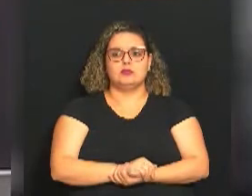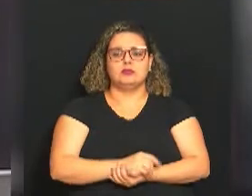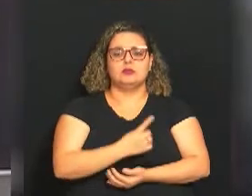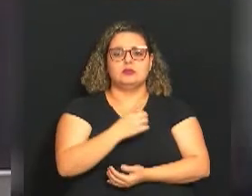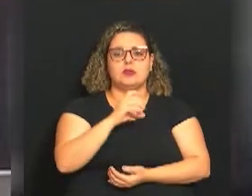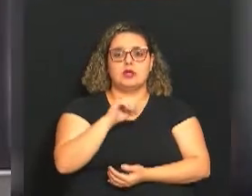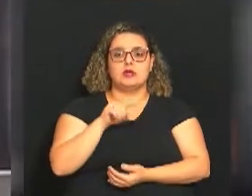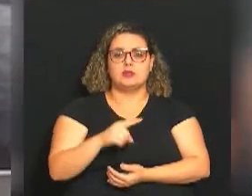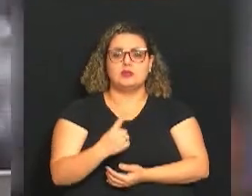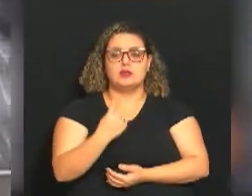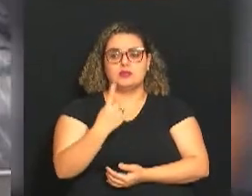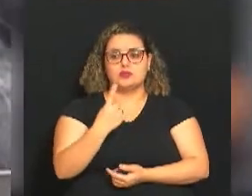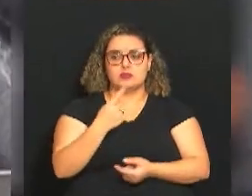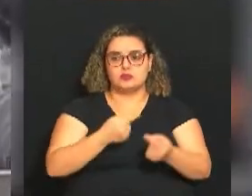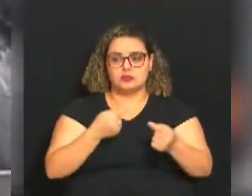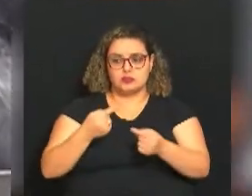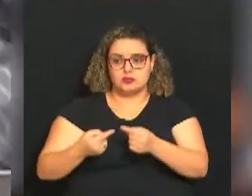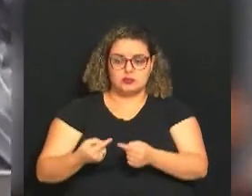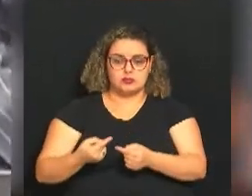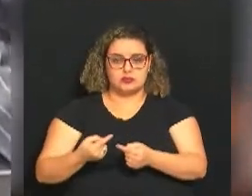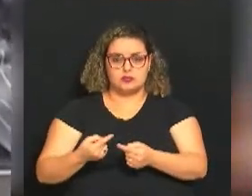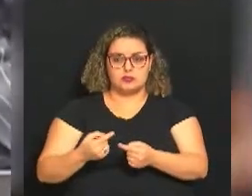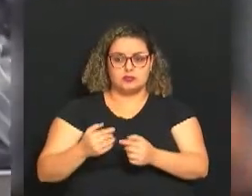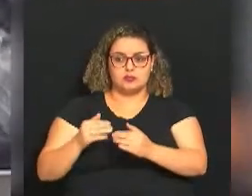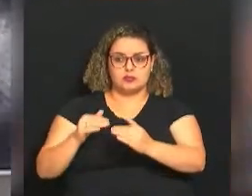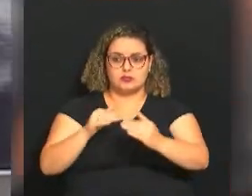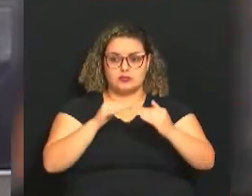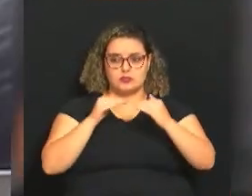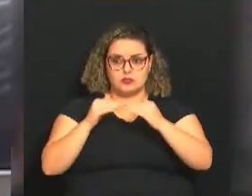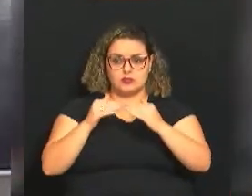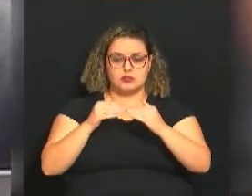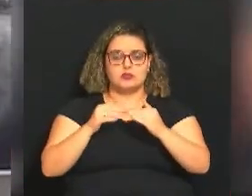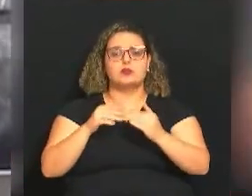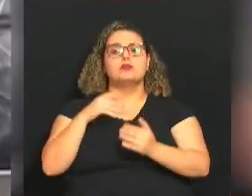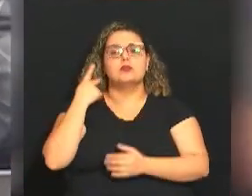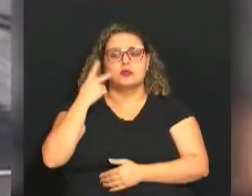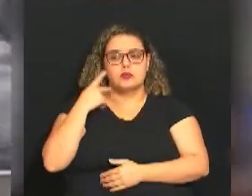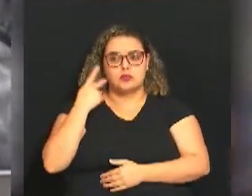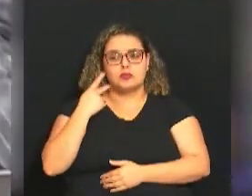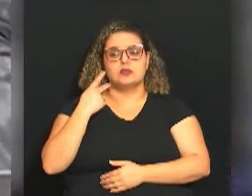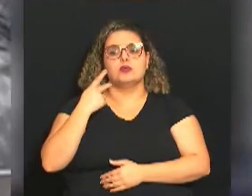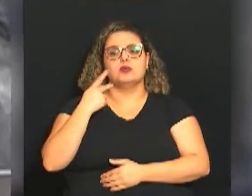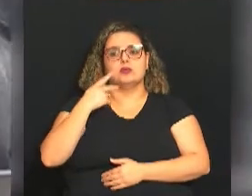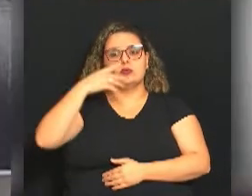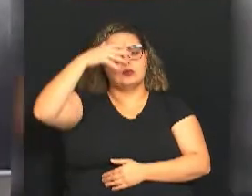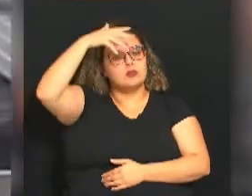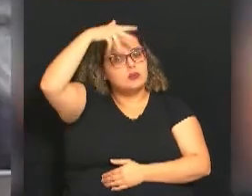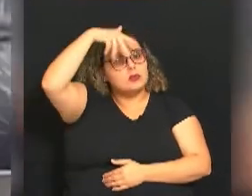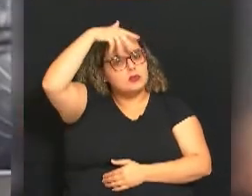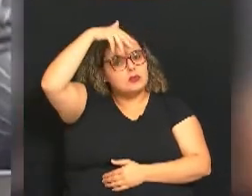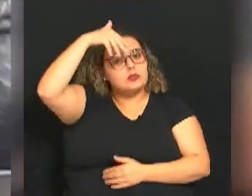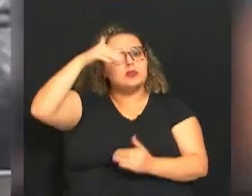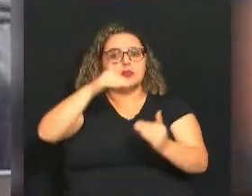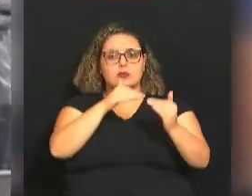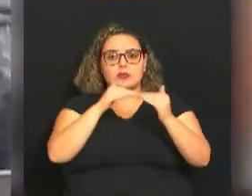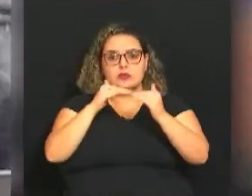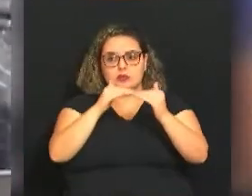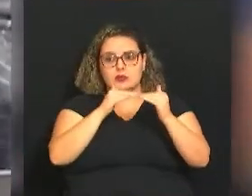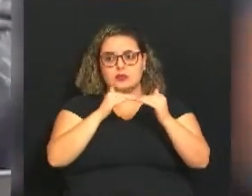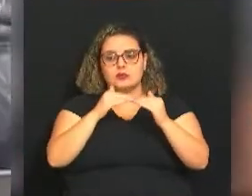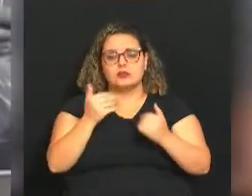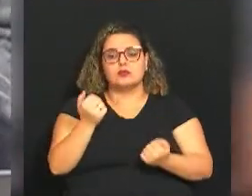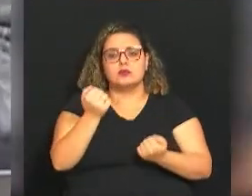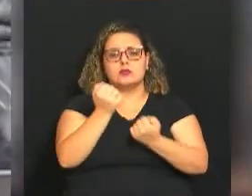10.1, discussão e votação do parecer exarado pelo nobre vereador Rodrigo da Farmadic, favorável ao